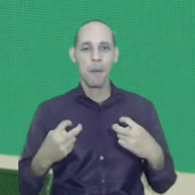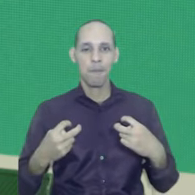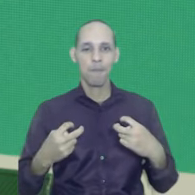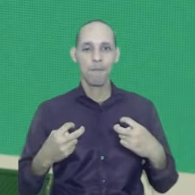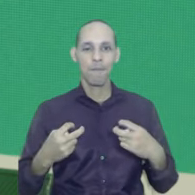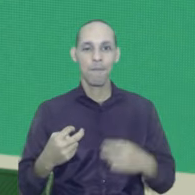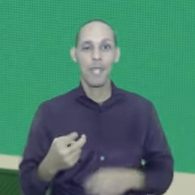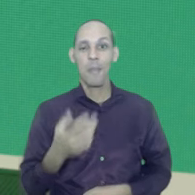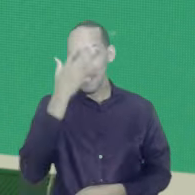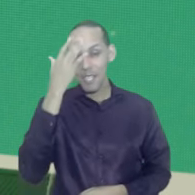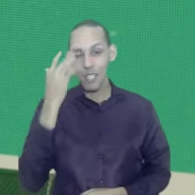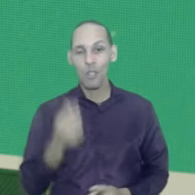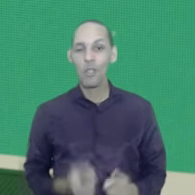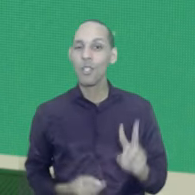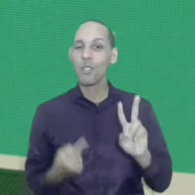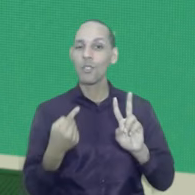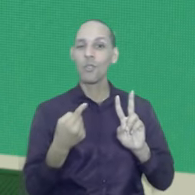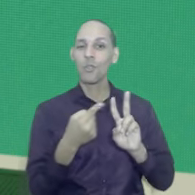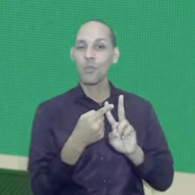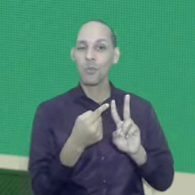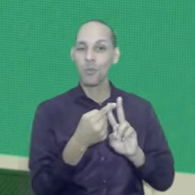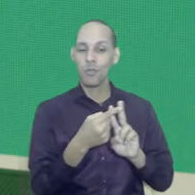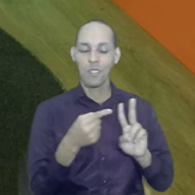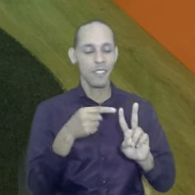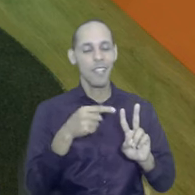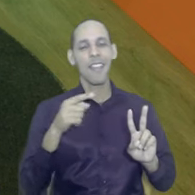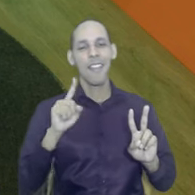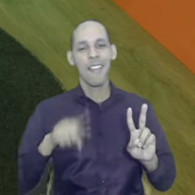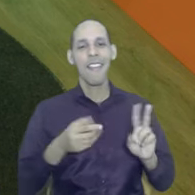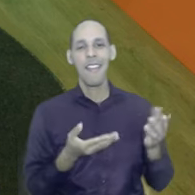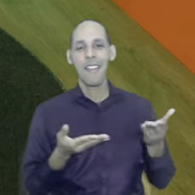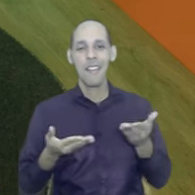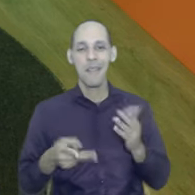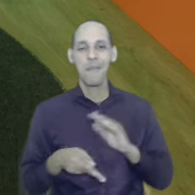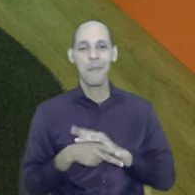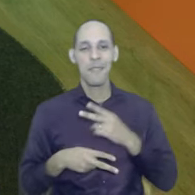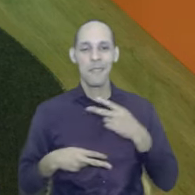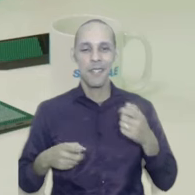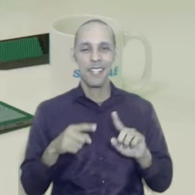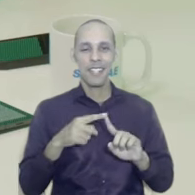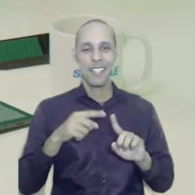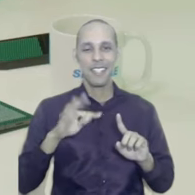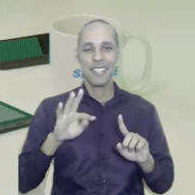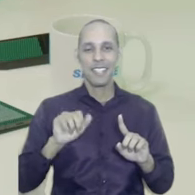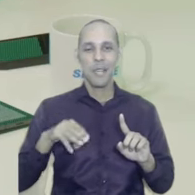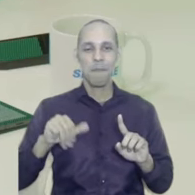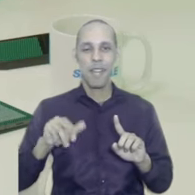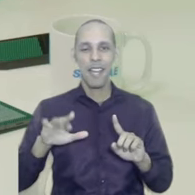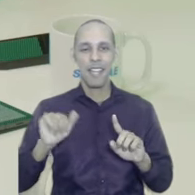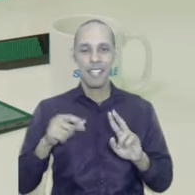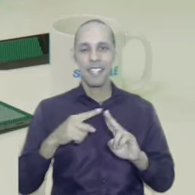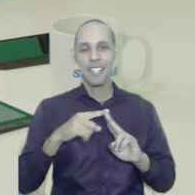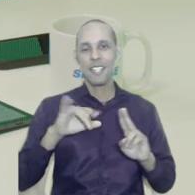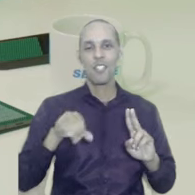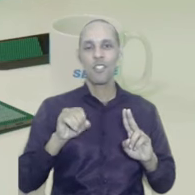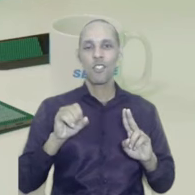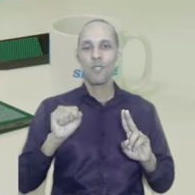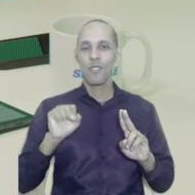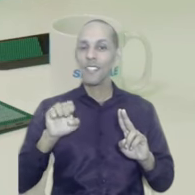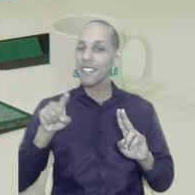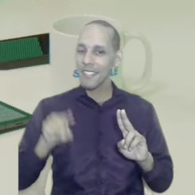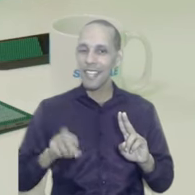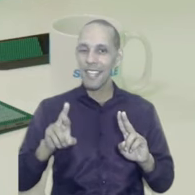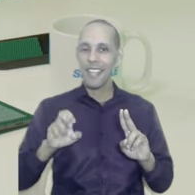dois super convidados aqui empresários clientes do sebrai a Tamara arnau e o José Renato da Costa Alberto